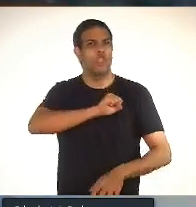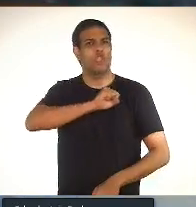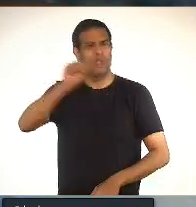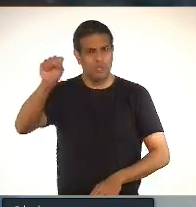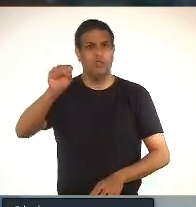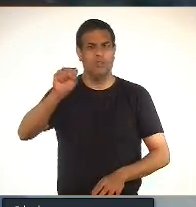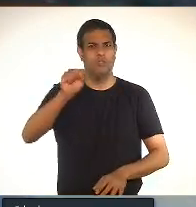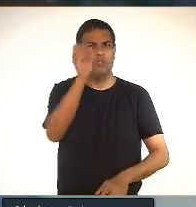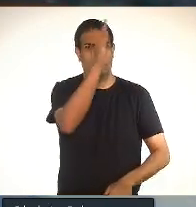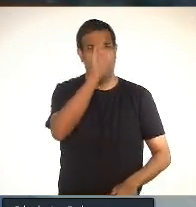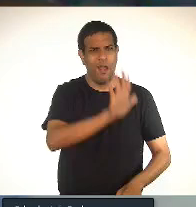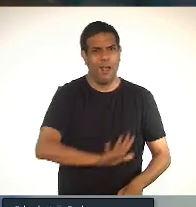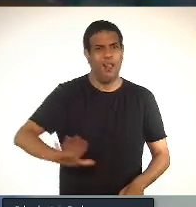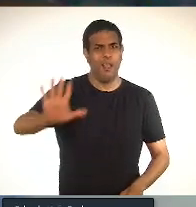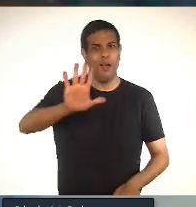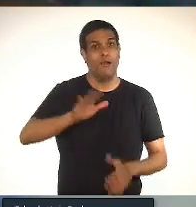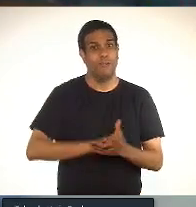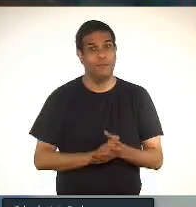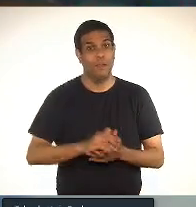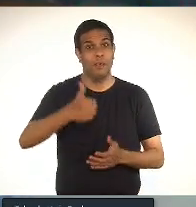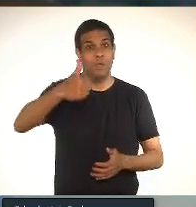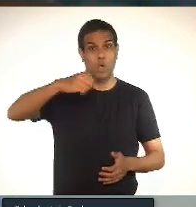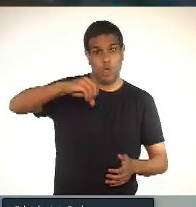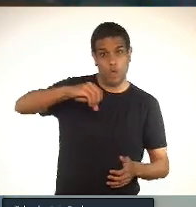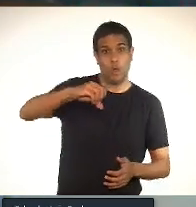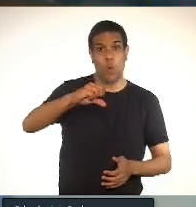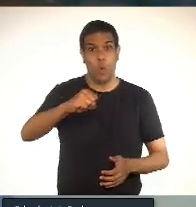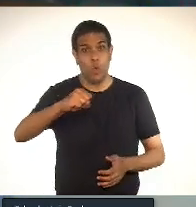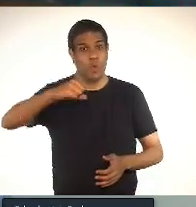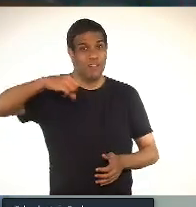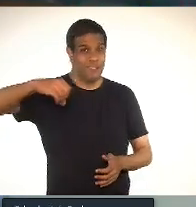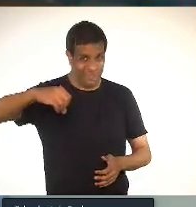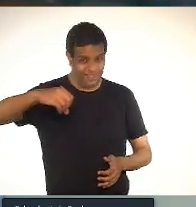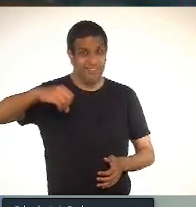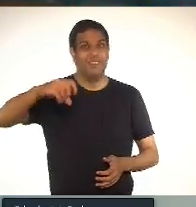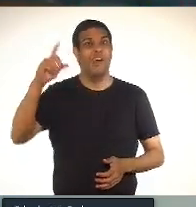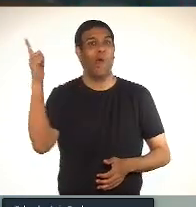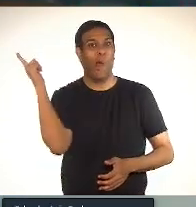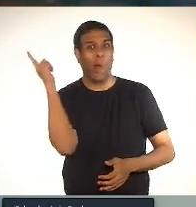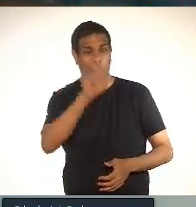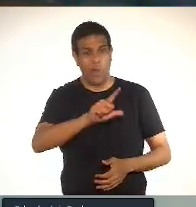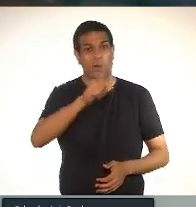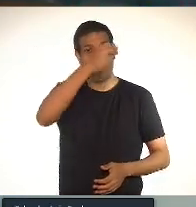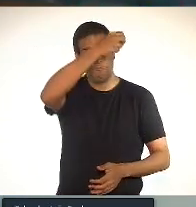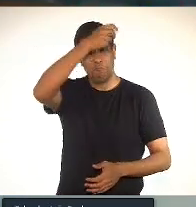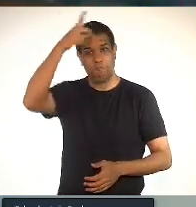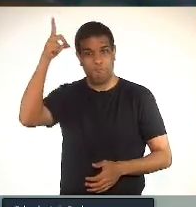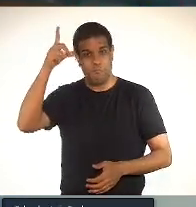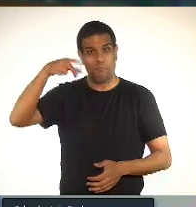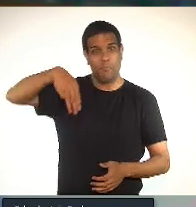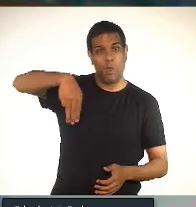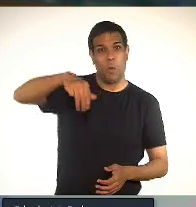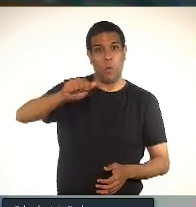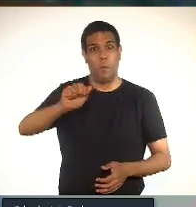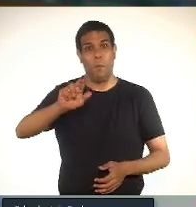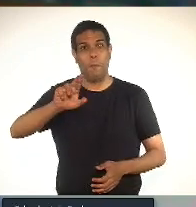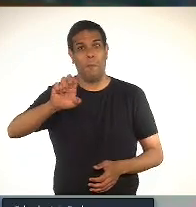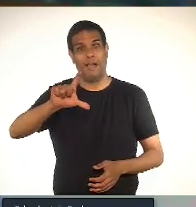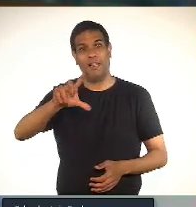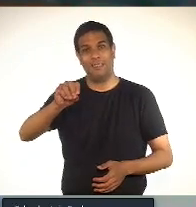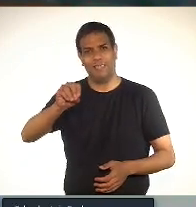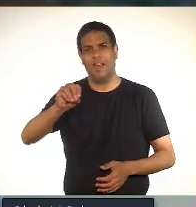Brasileiro. Em 89, ganhou Marcelo Alencar pelo PDT,